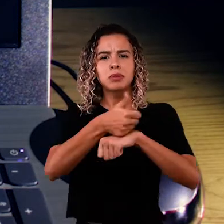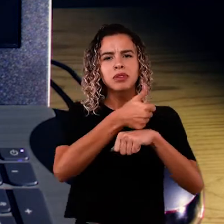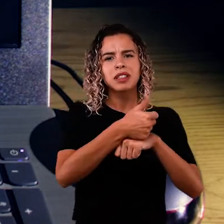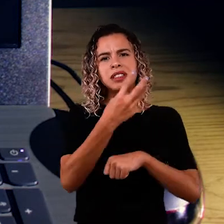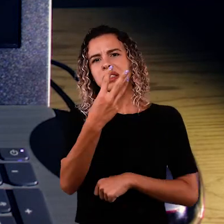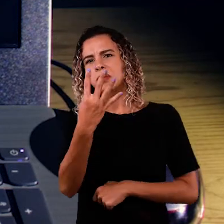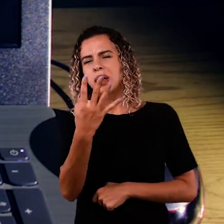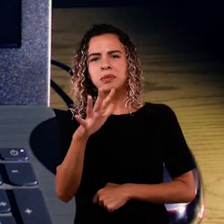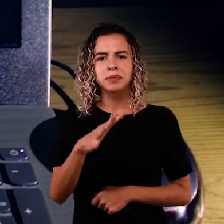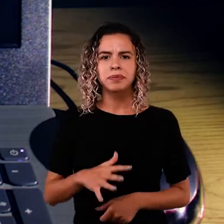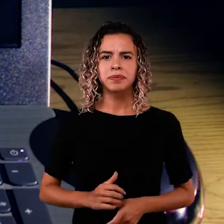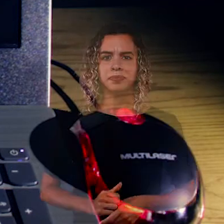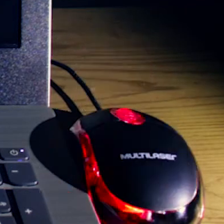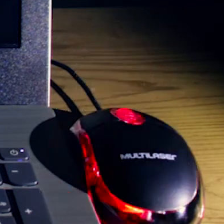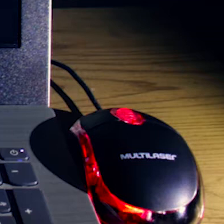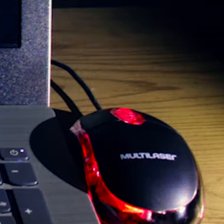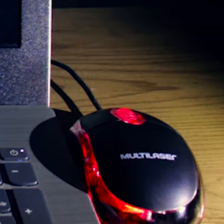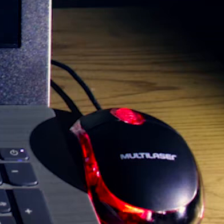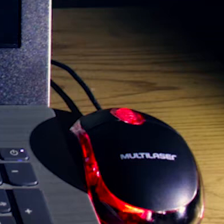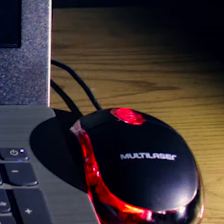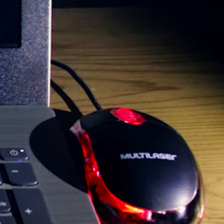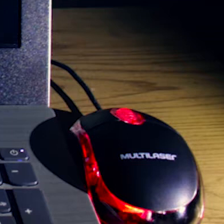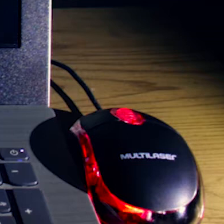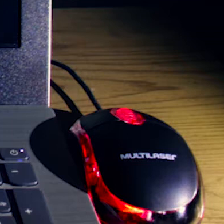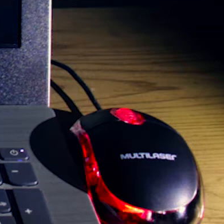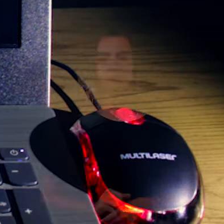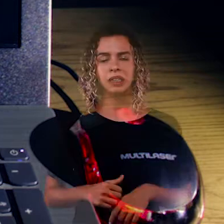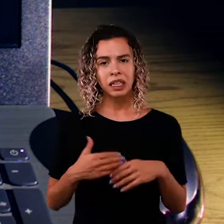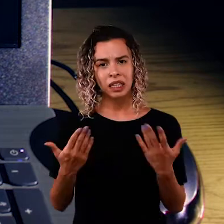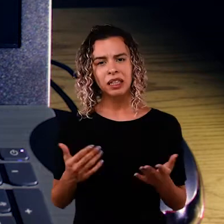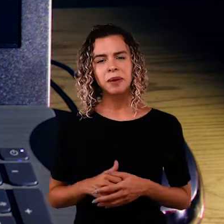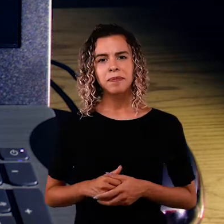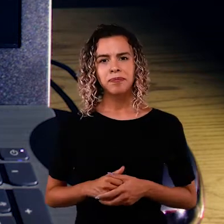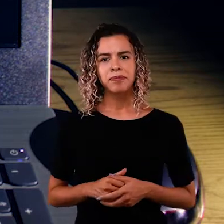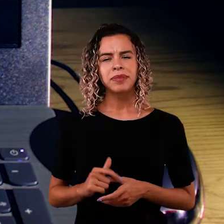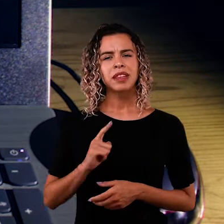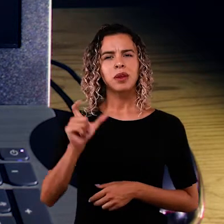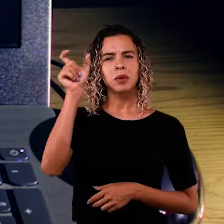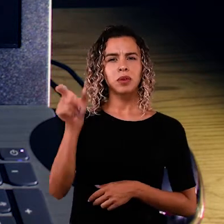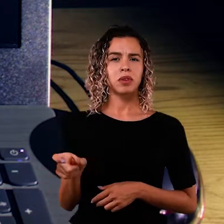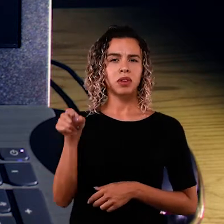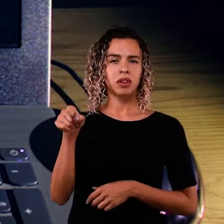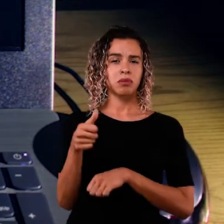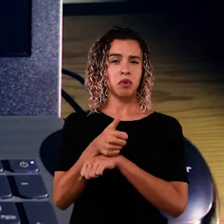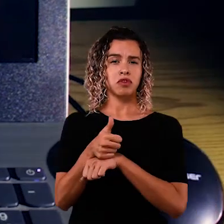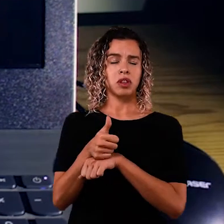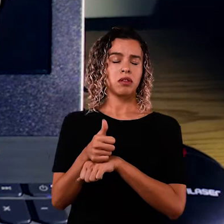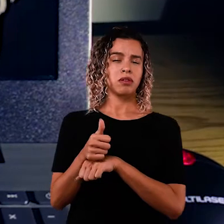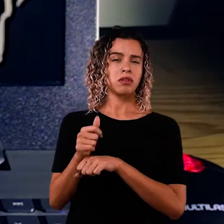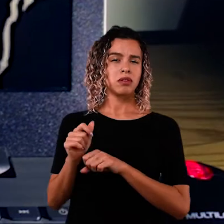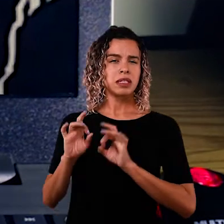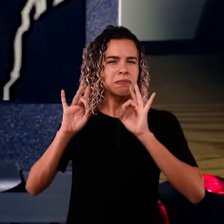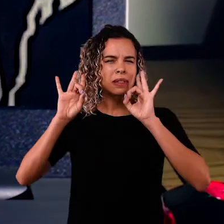palavra carregando sobre a imagem de Lucas na tela do computador. Ele é estudante de psicologia. Um especialista na área do autismo. E aí eu